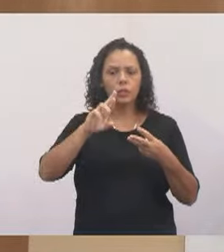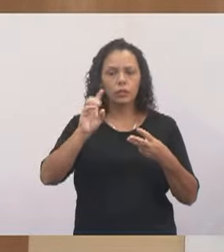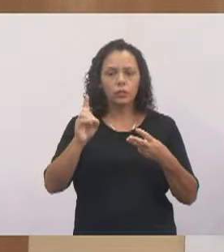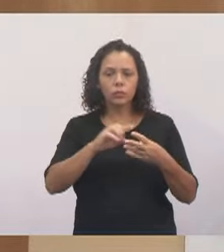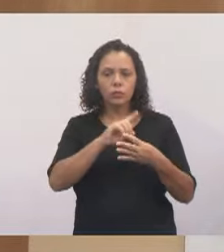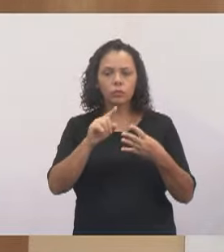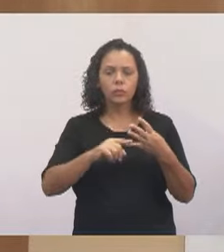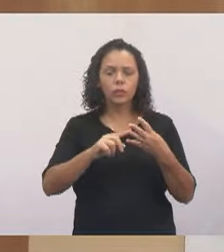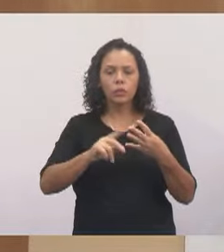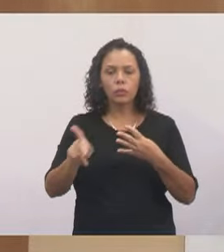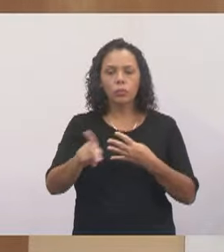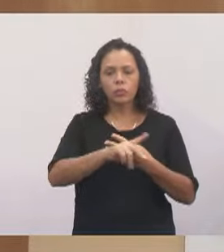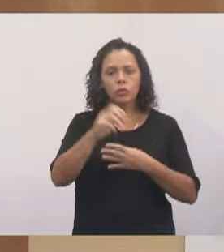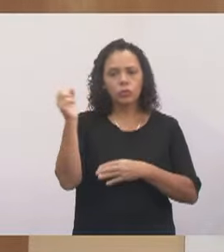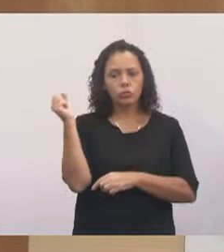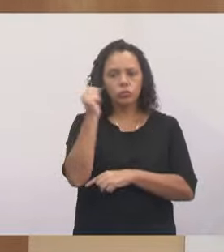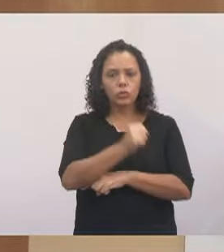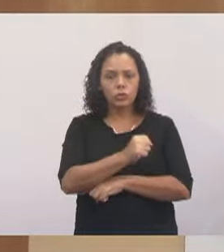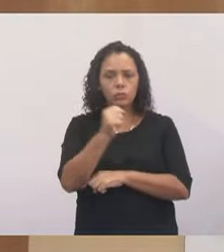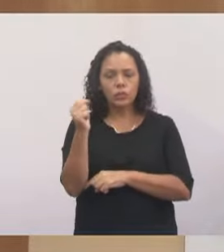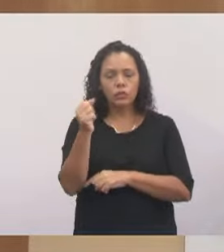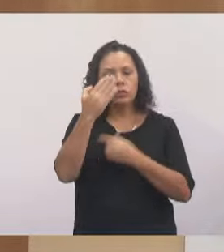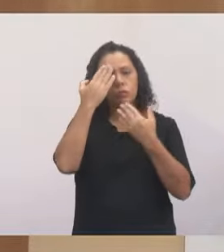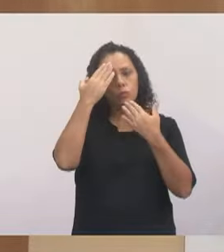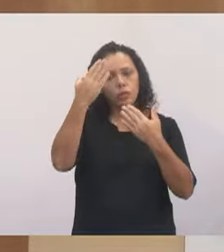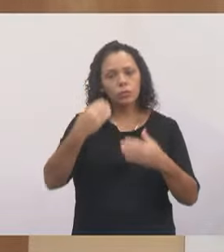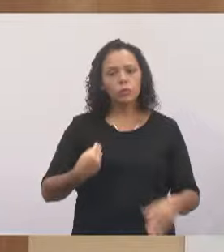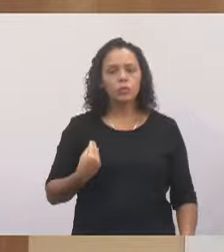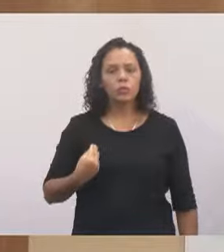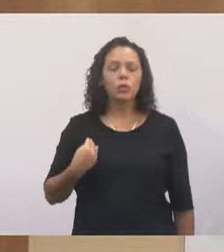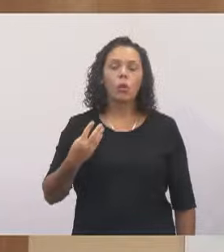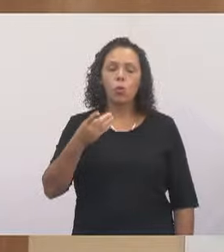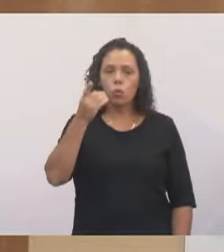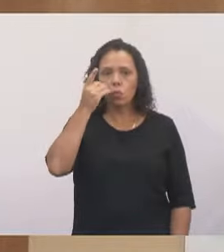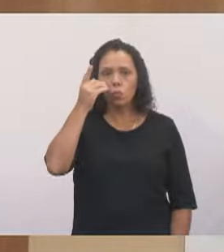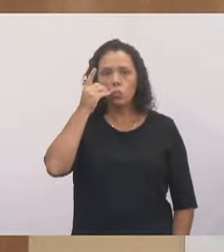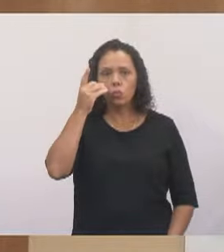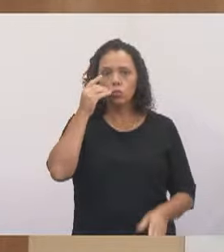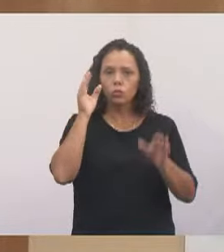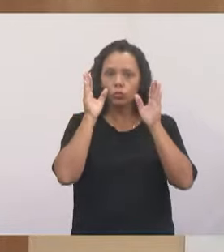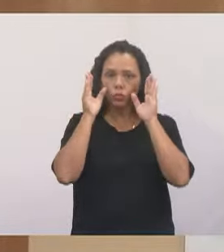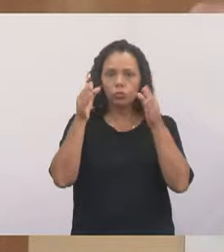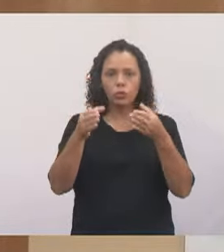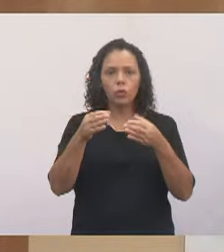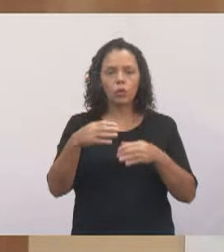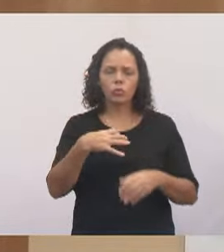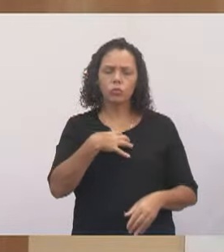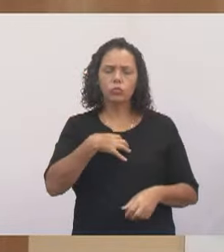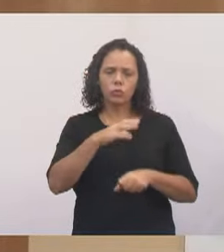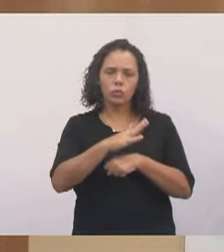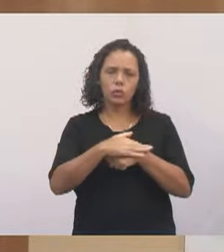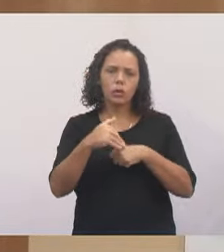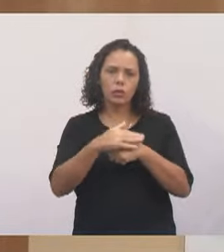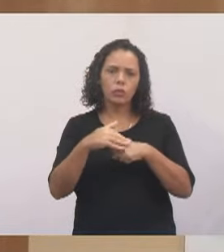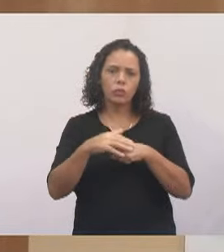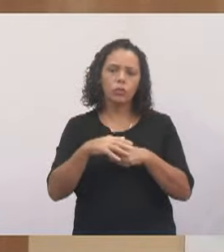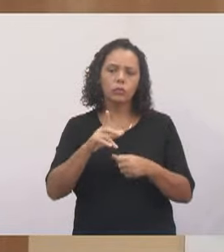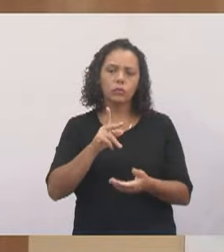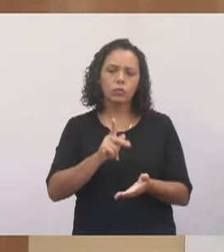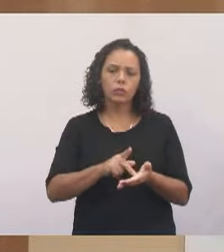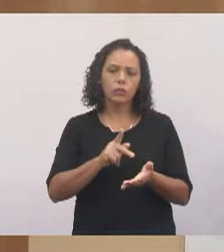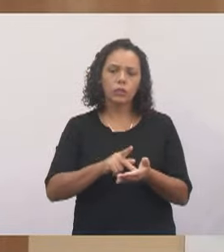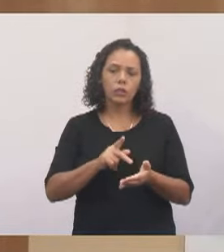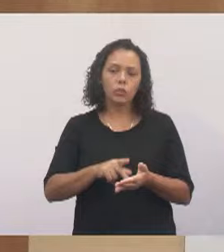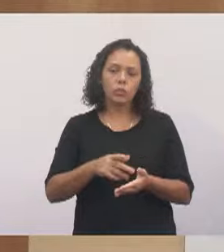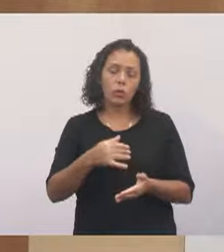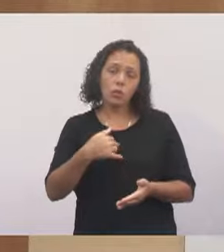pela presença. O Dude tem um olhar carinhoso, realmente, com várias instituições. Eu só quero deixar que eu fico triste de não poder